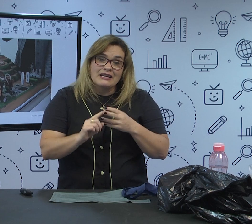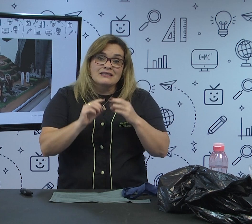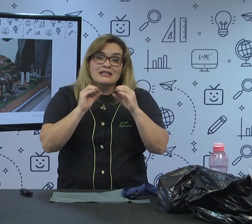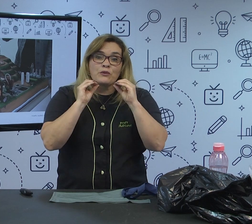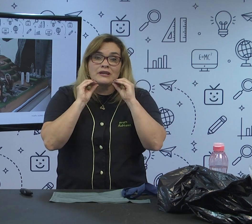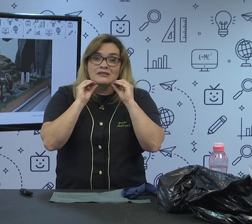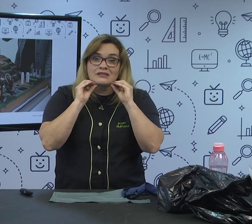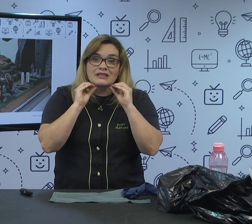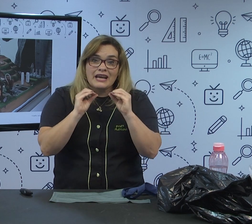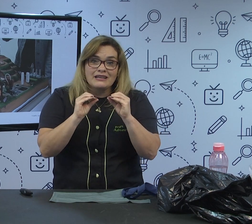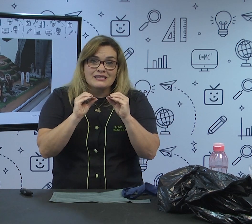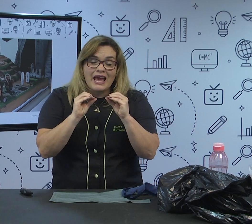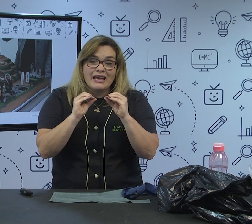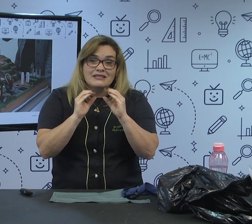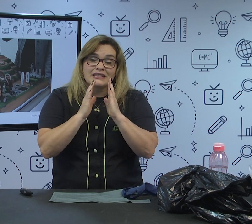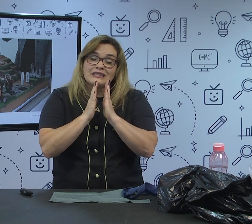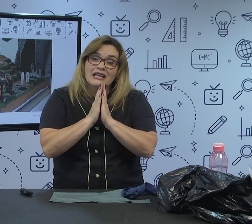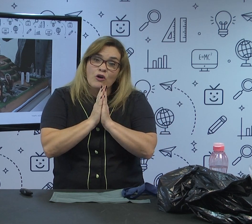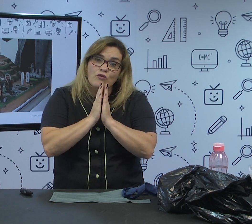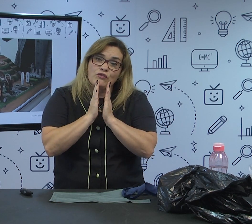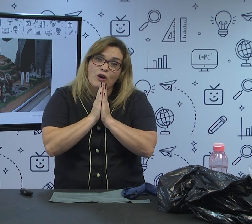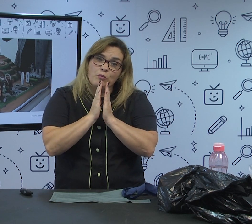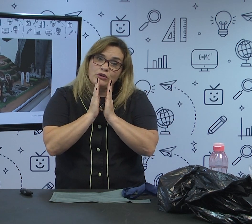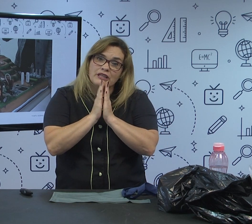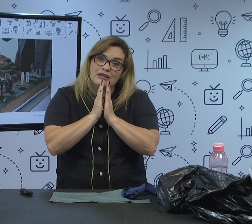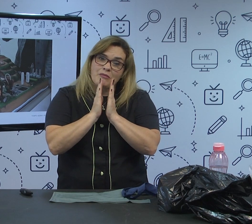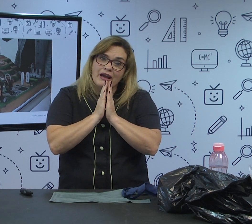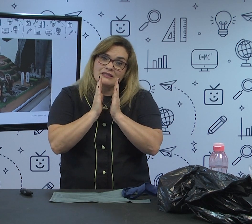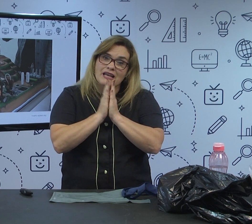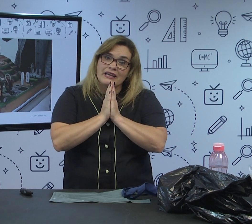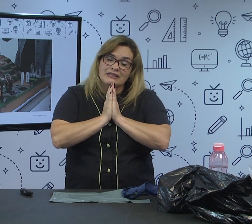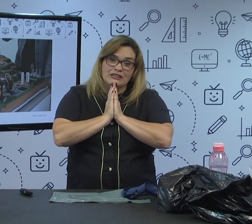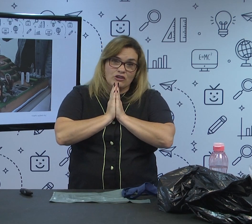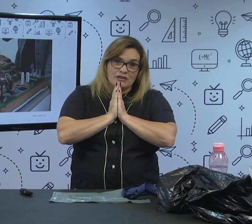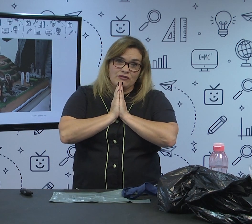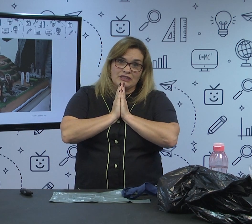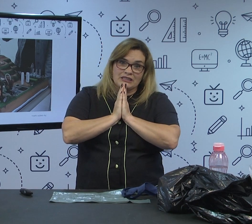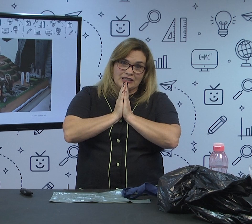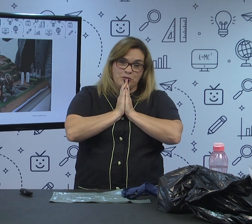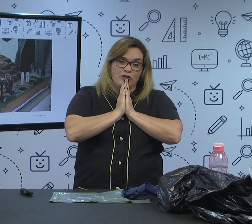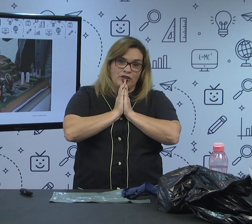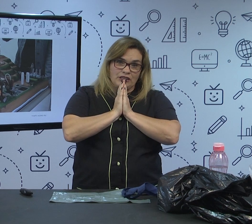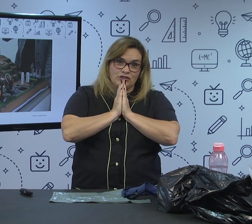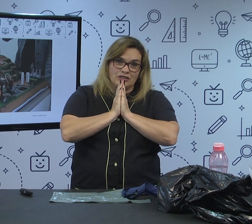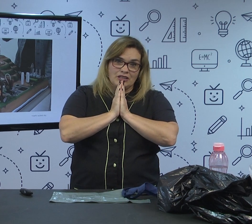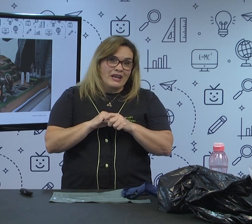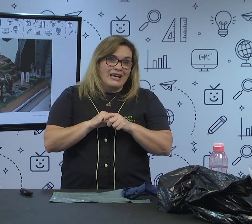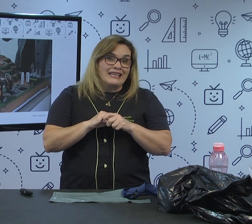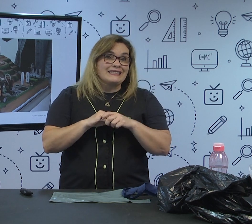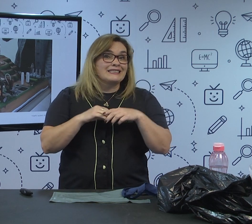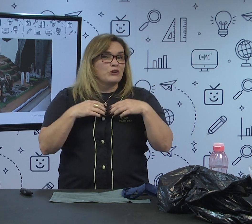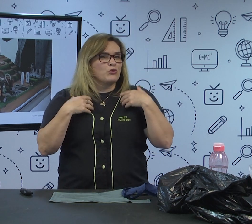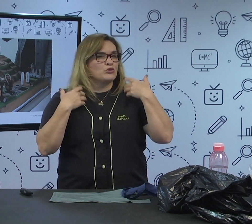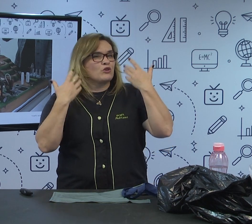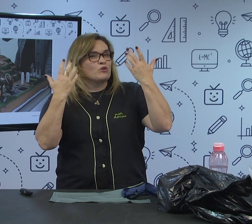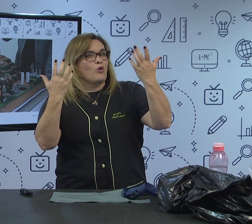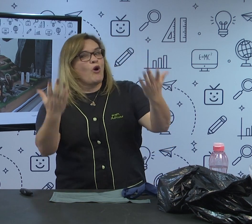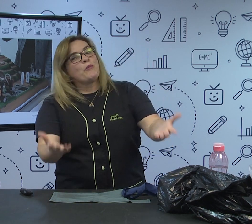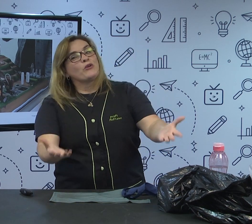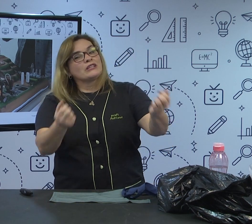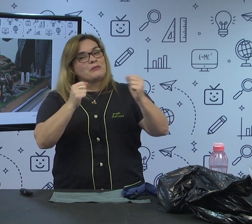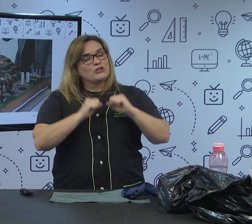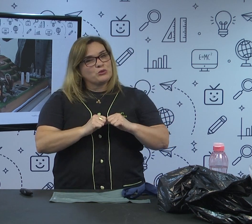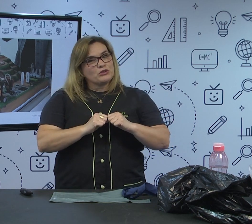reciclar são esses três R's que não vão poder mais sair da nossa vida daqui para frente. Então, com o